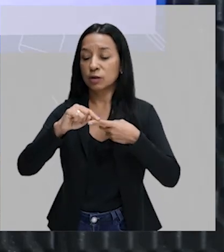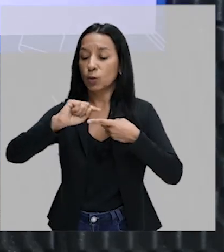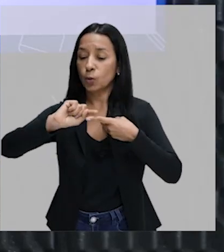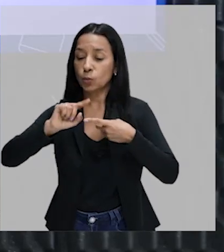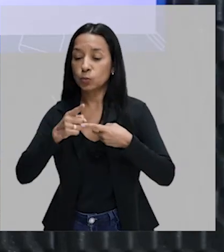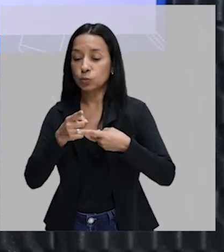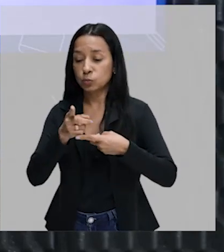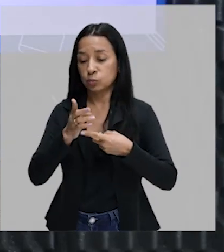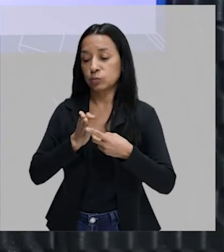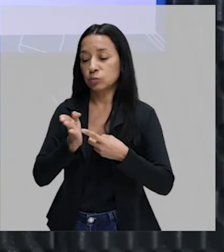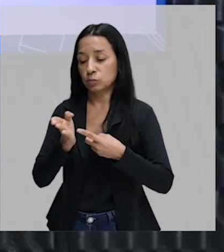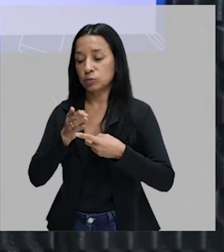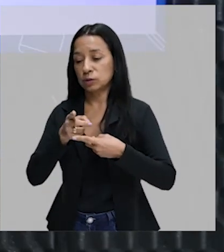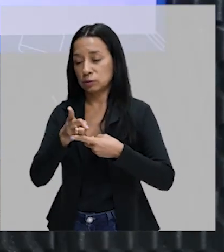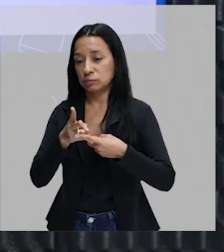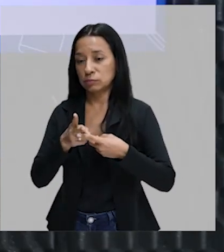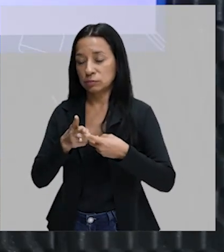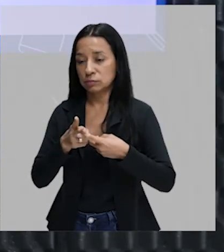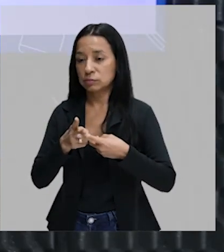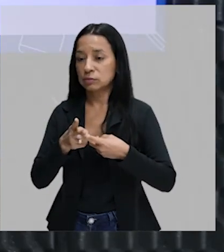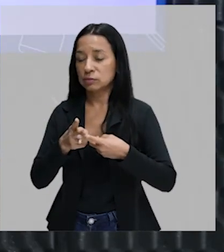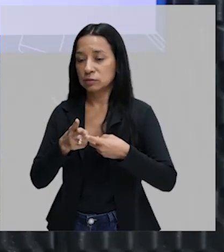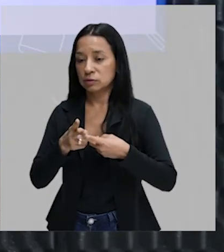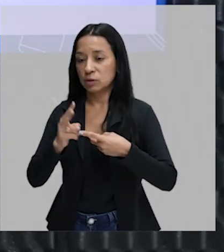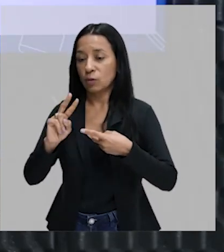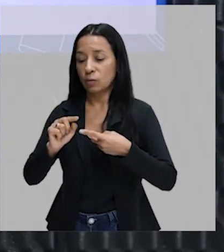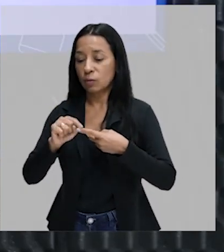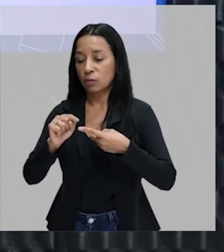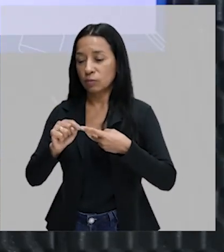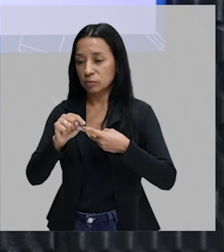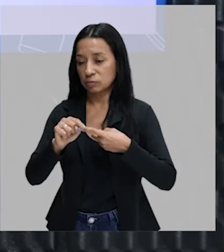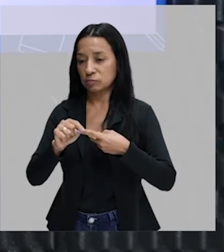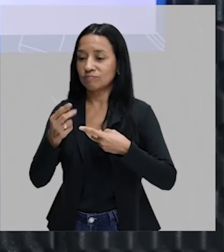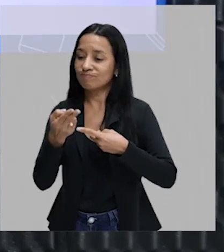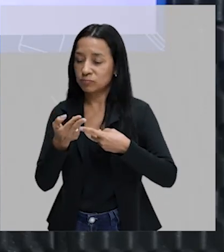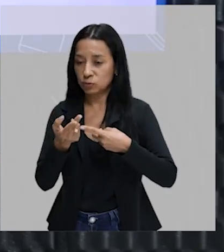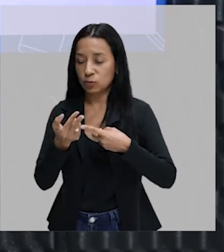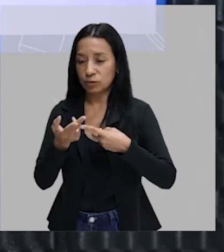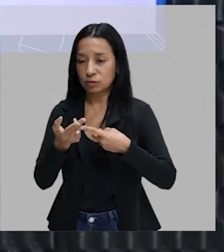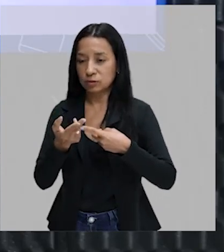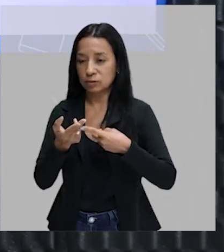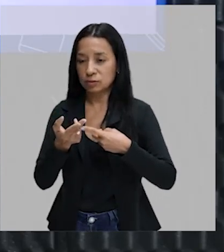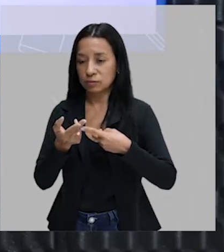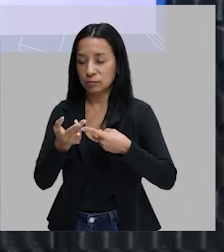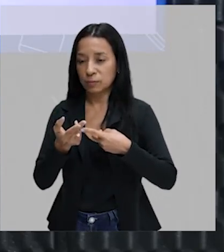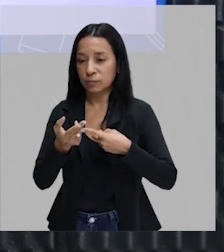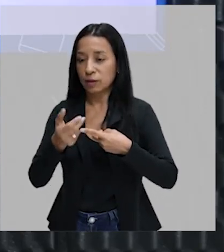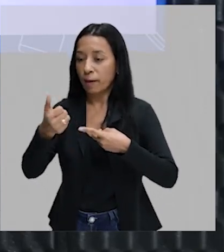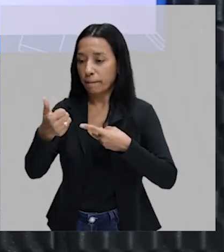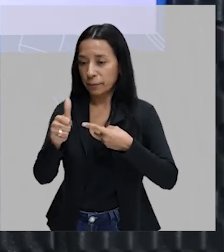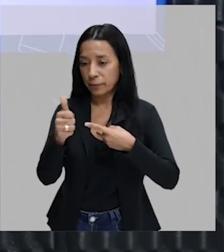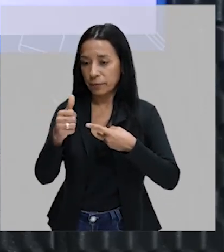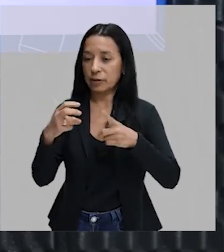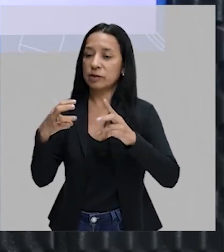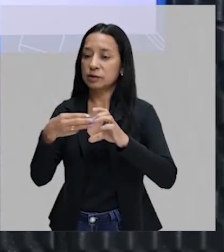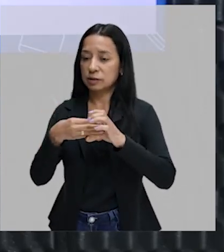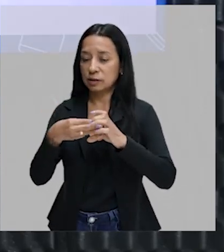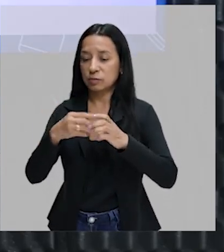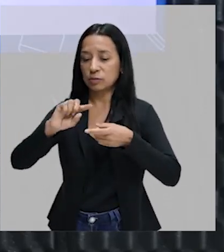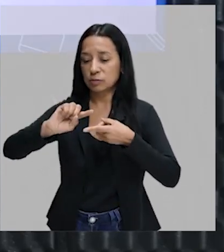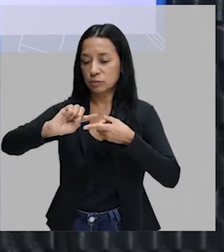duas. E essas duas células que se formam são idênticas à célula mãe, tá certo? Então, durante a